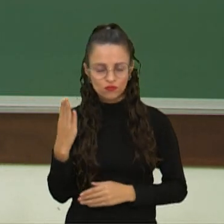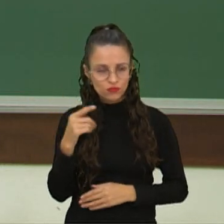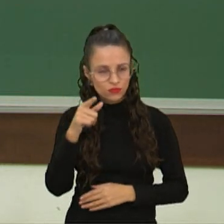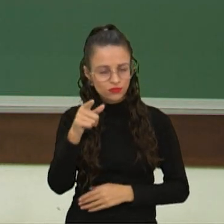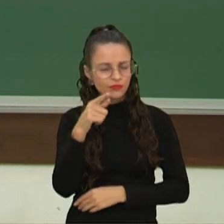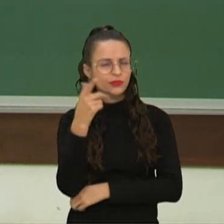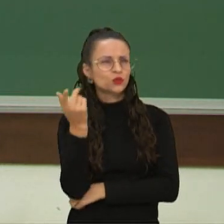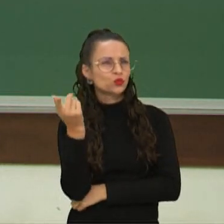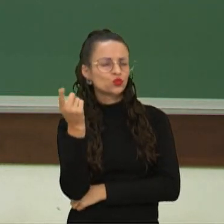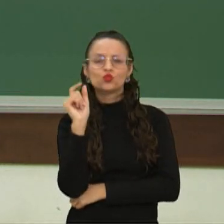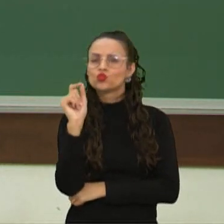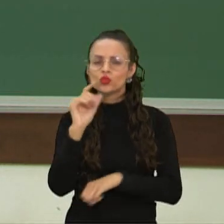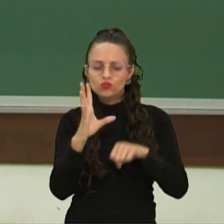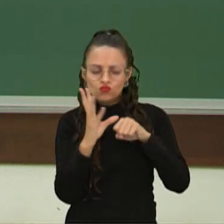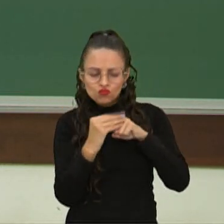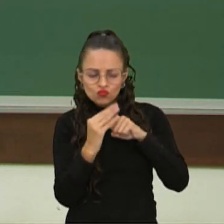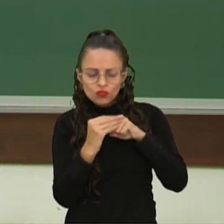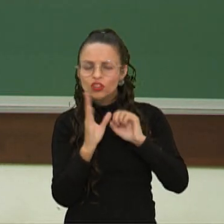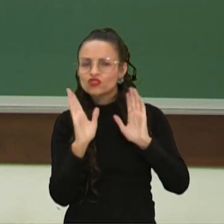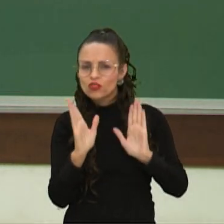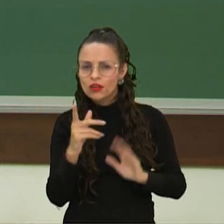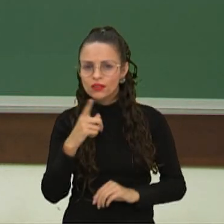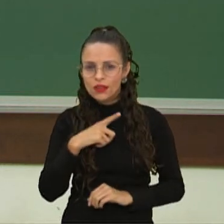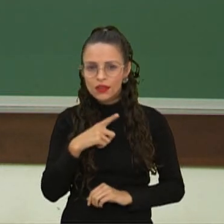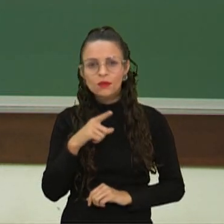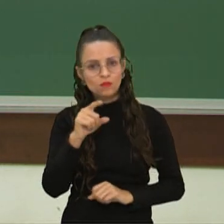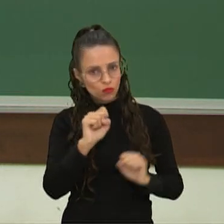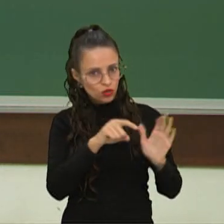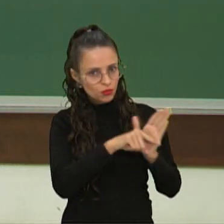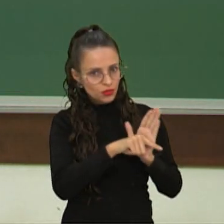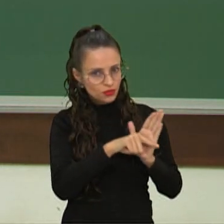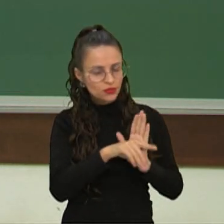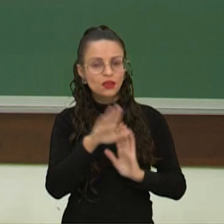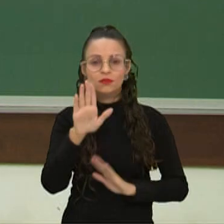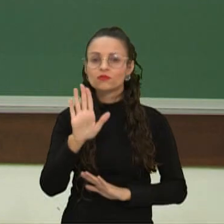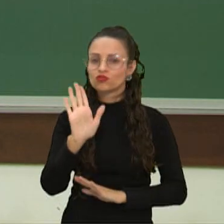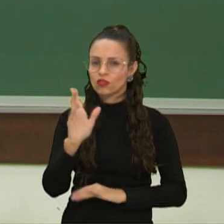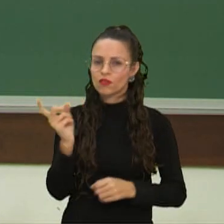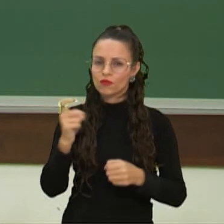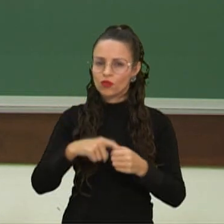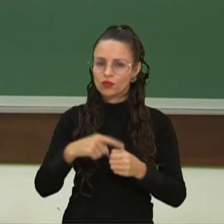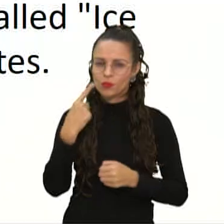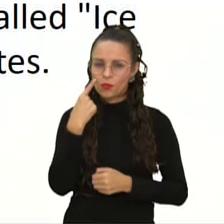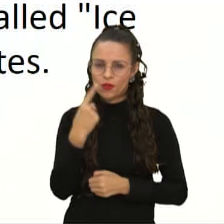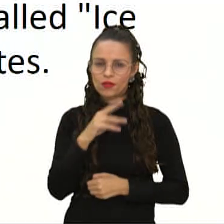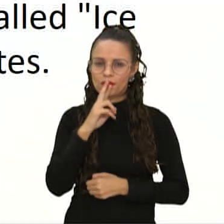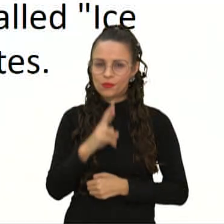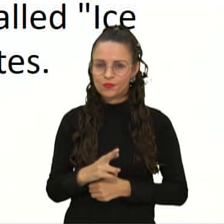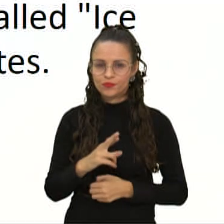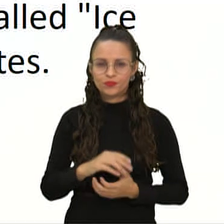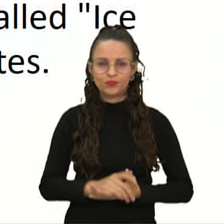de vocês sobre o assunto, dá uma pesquisada se preciso for. Eu já volto para a gente poder ver a resposta.